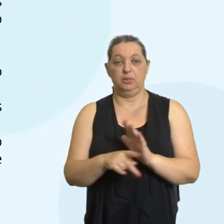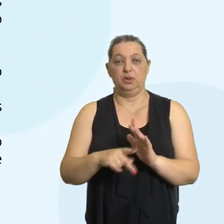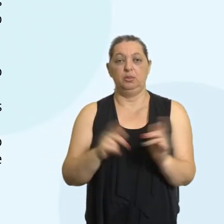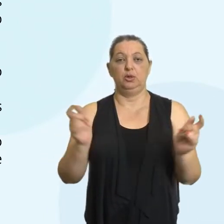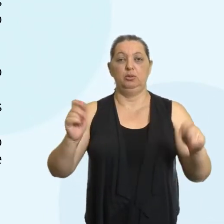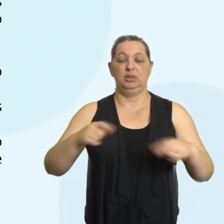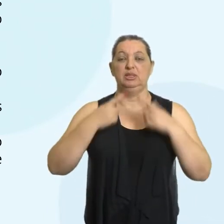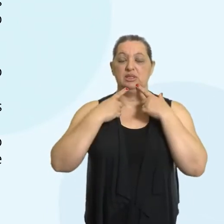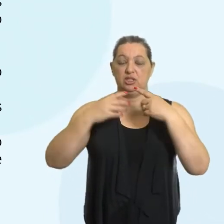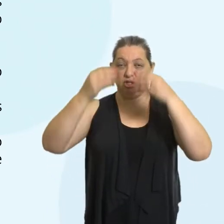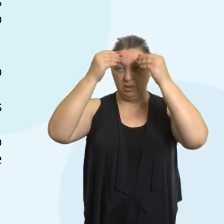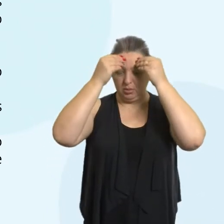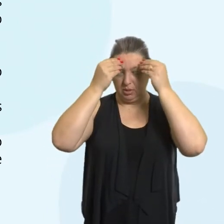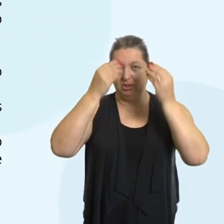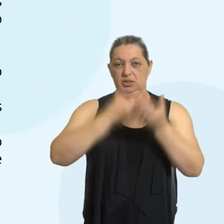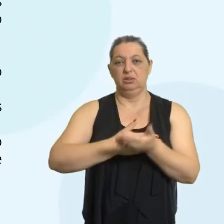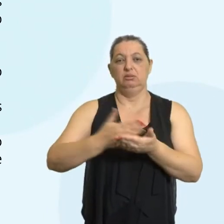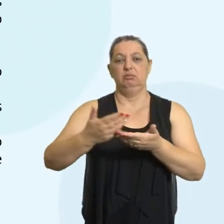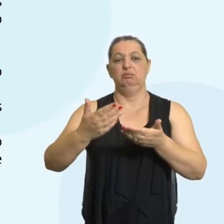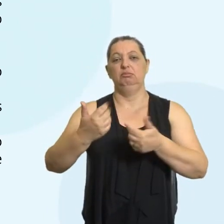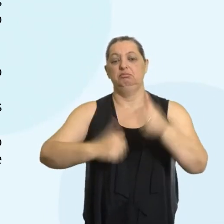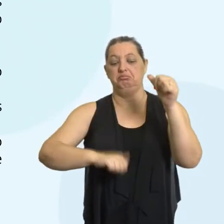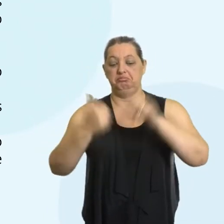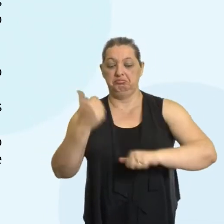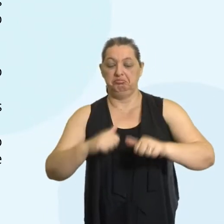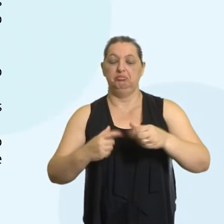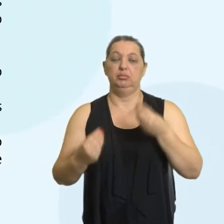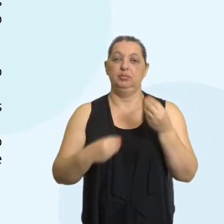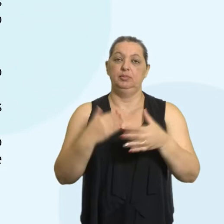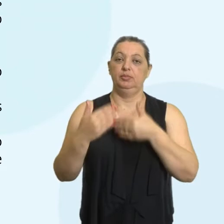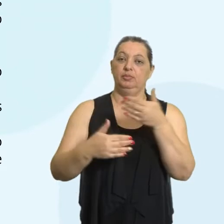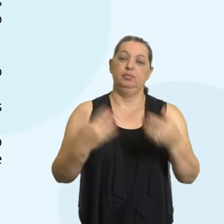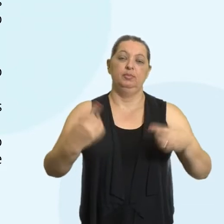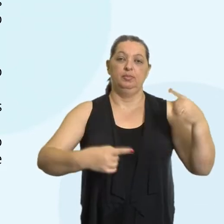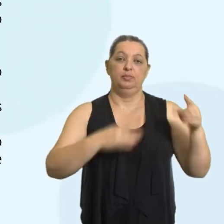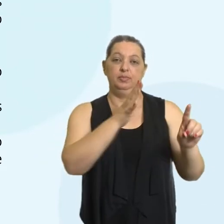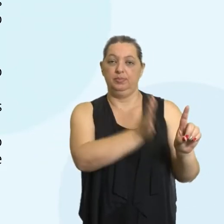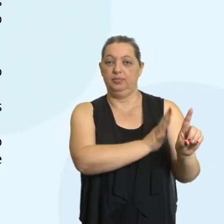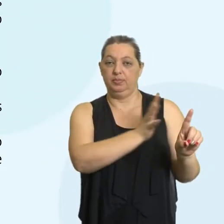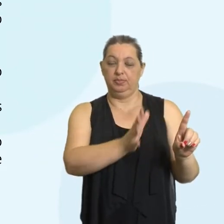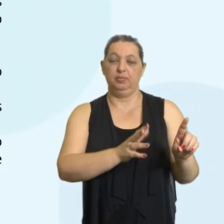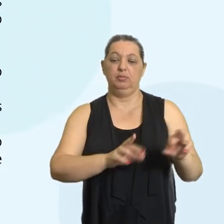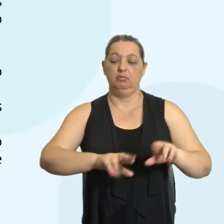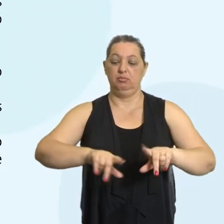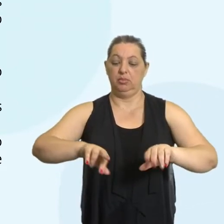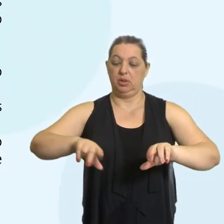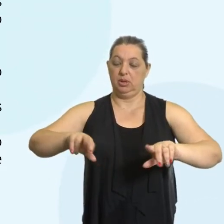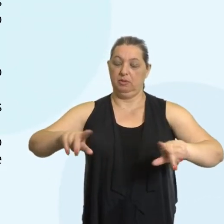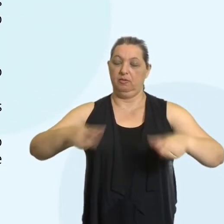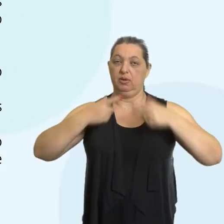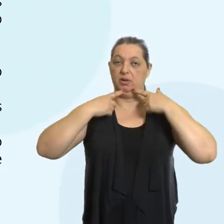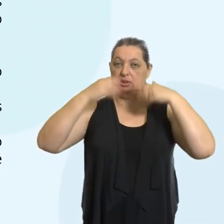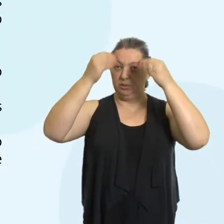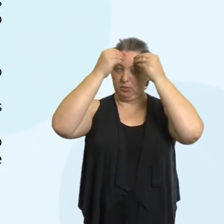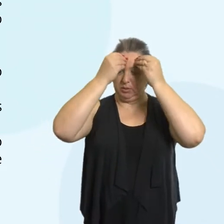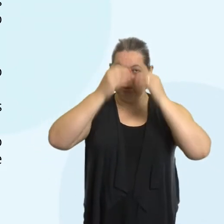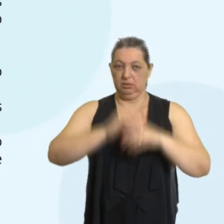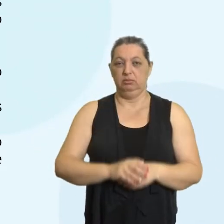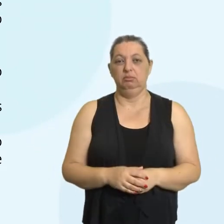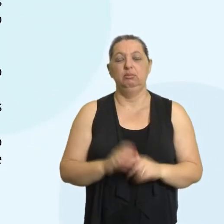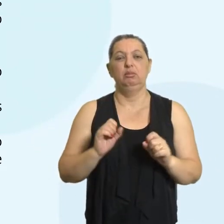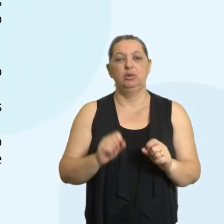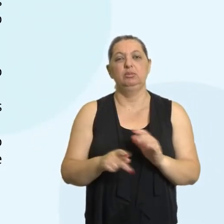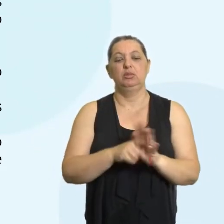aquela que a gente falou no começo né analisar processo de produção ou circulação de discursos nas diferentes linguagens né tanto